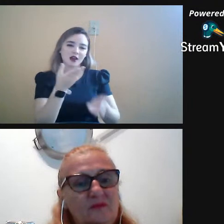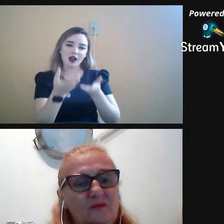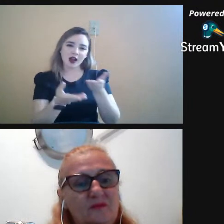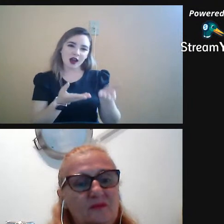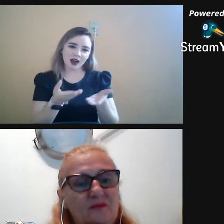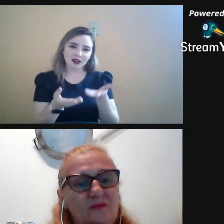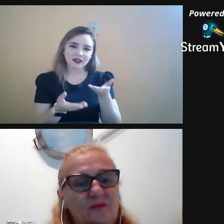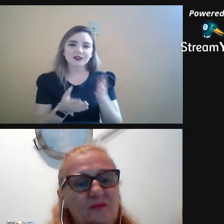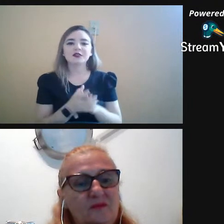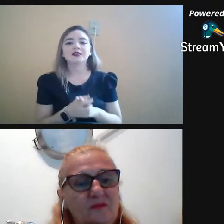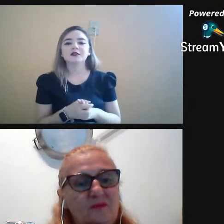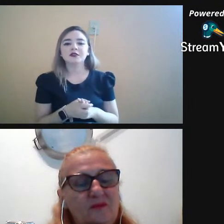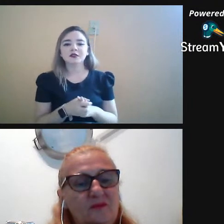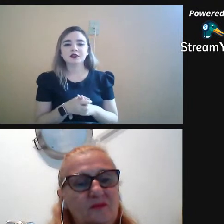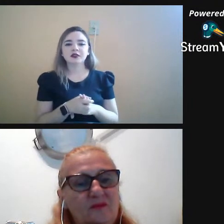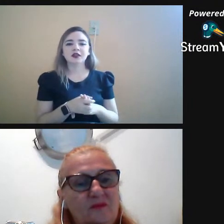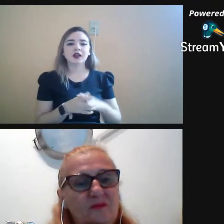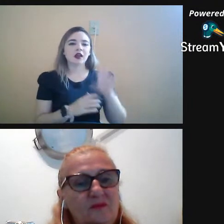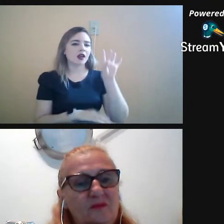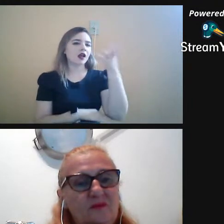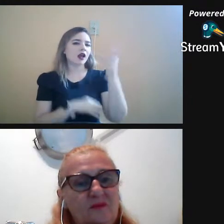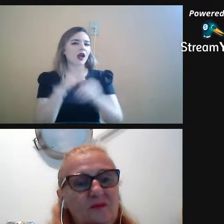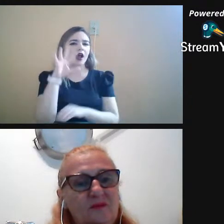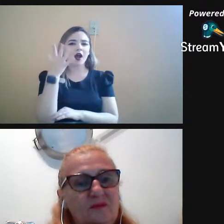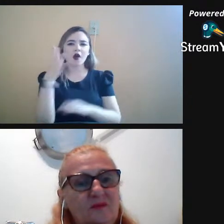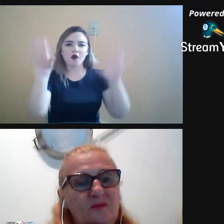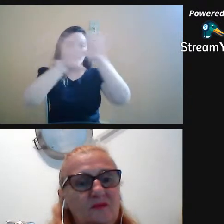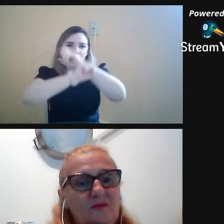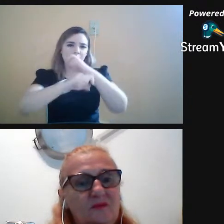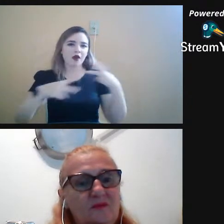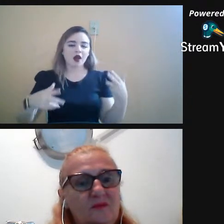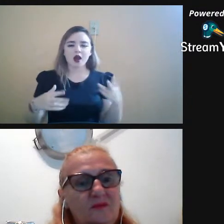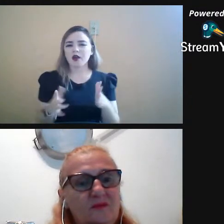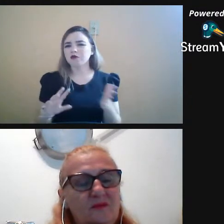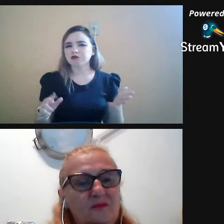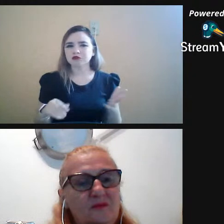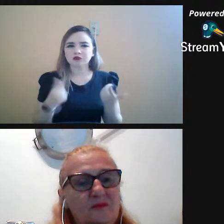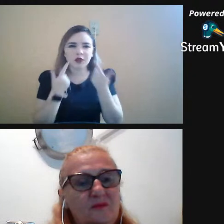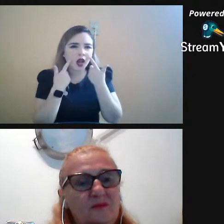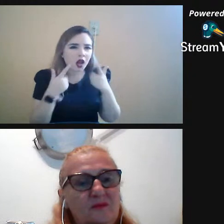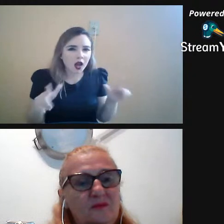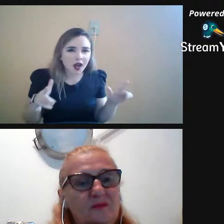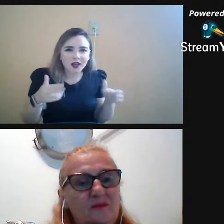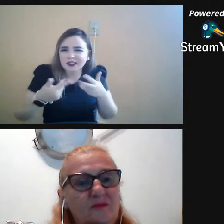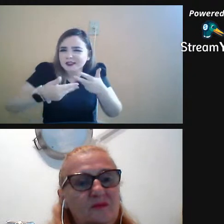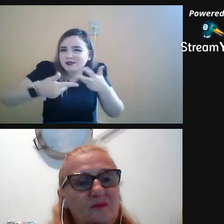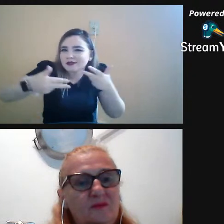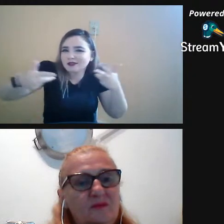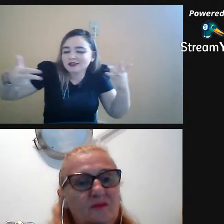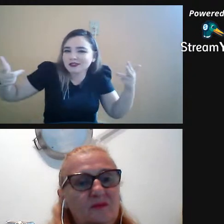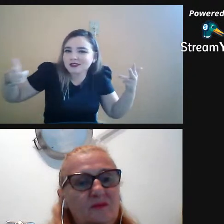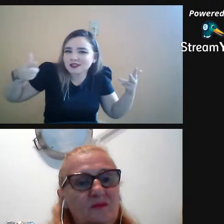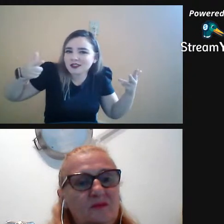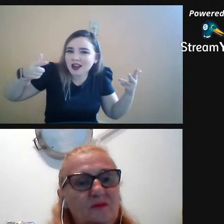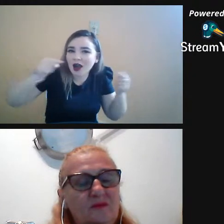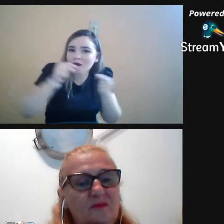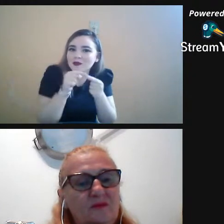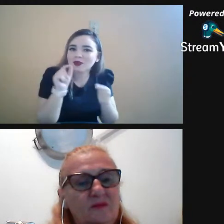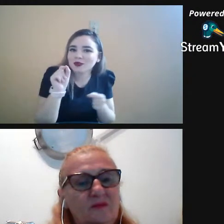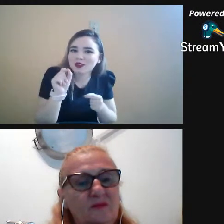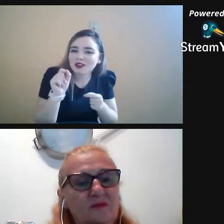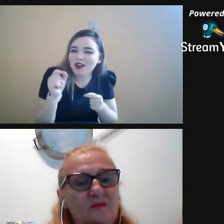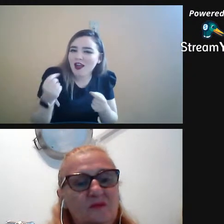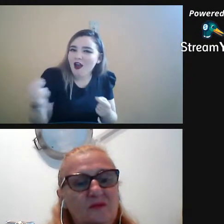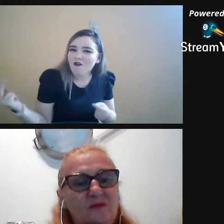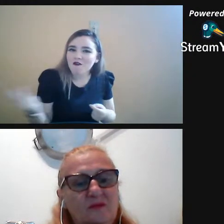escrita aí, dizendo que na natureza, diversidade é sinônimo de riqueza.